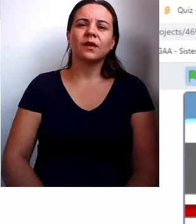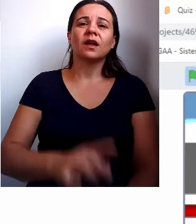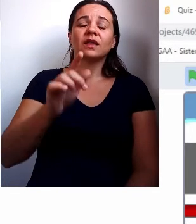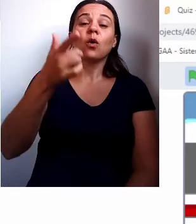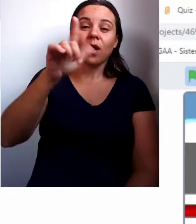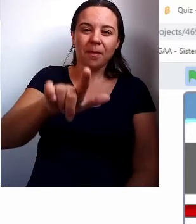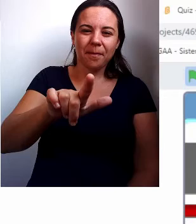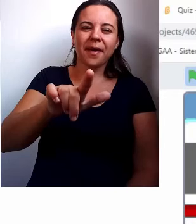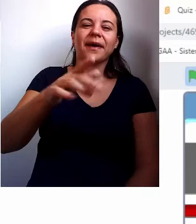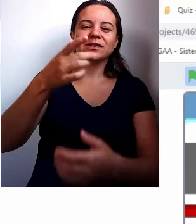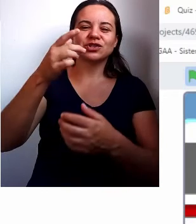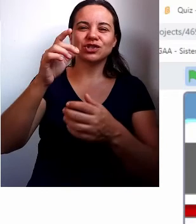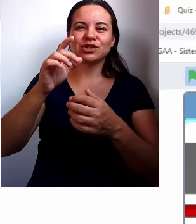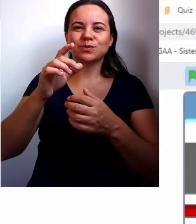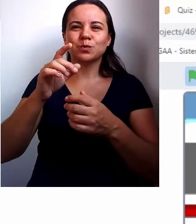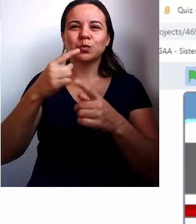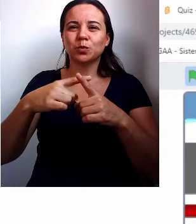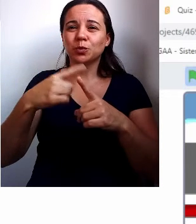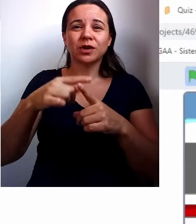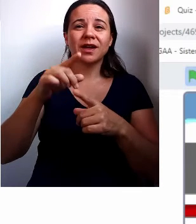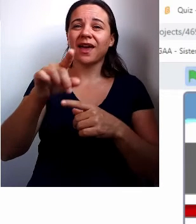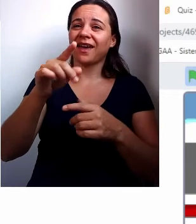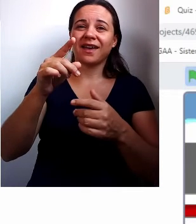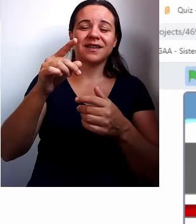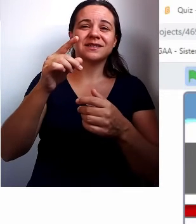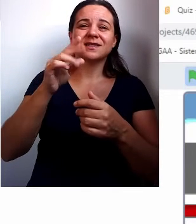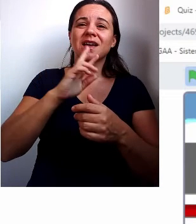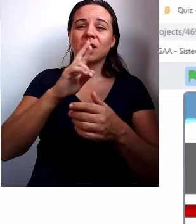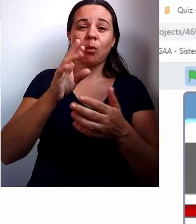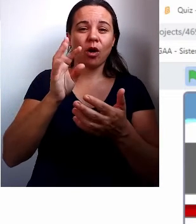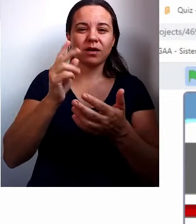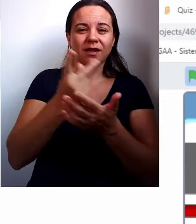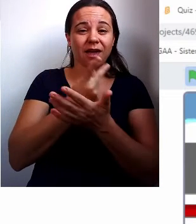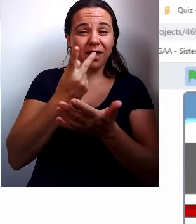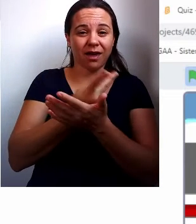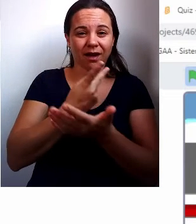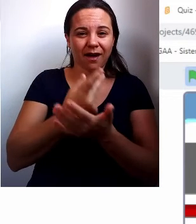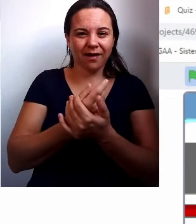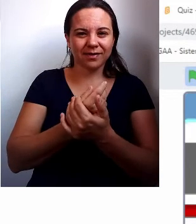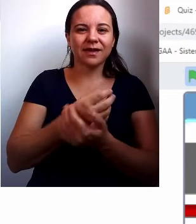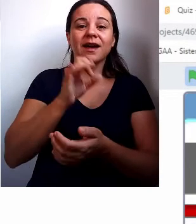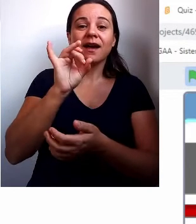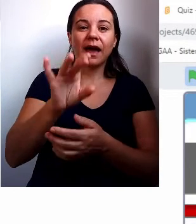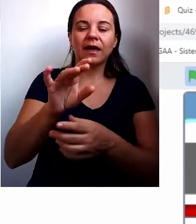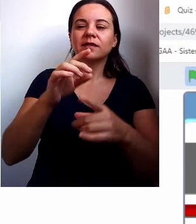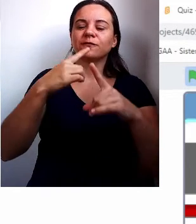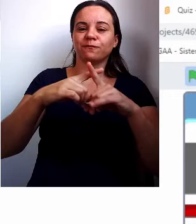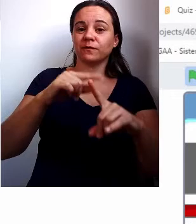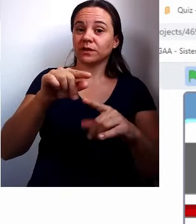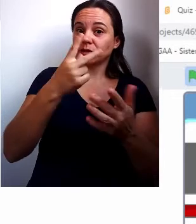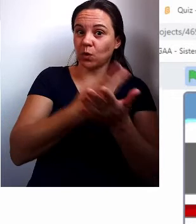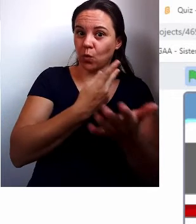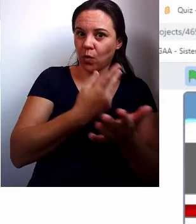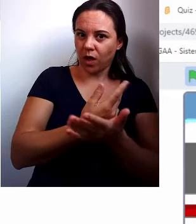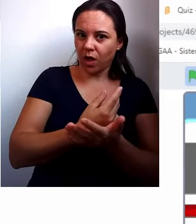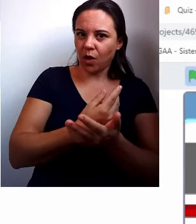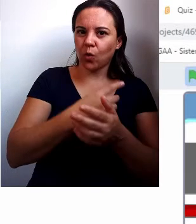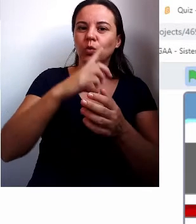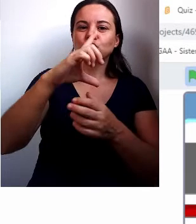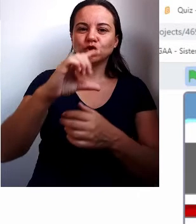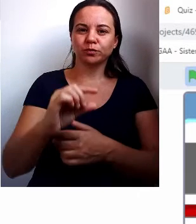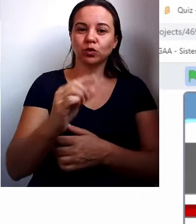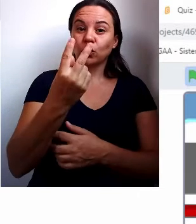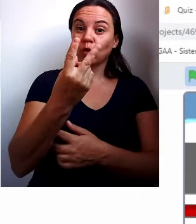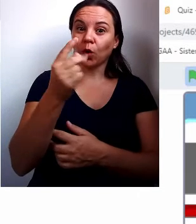repete a questão. Então aqui, cada tentativa dessas que eu for fazendo, ele vai me diminuindo 2 pontos dos